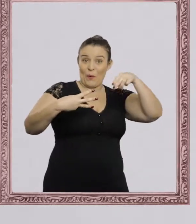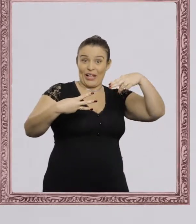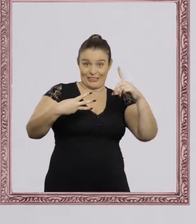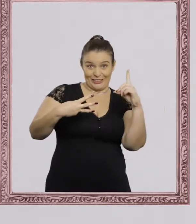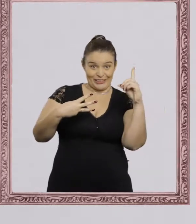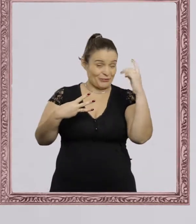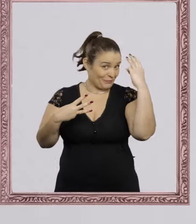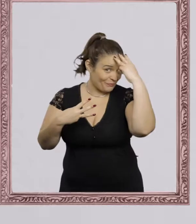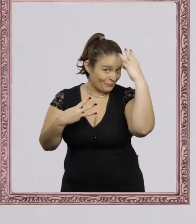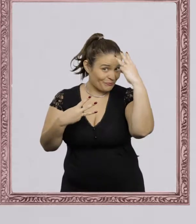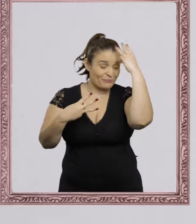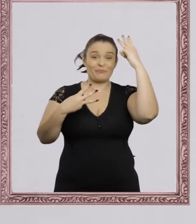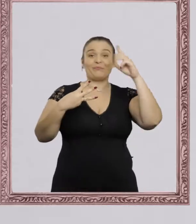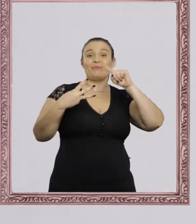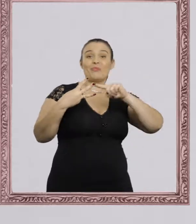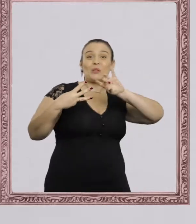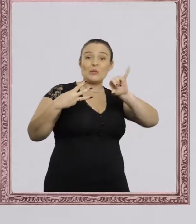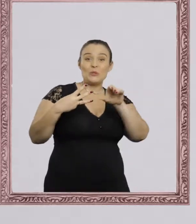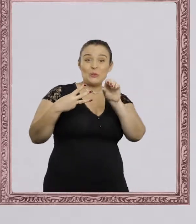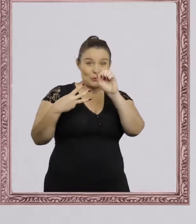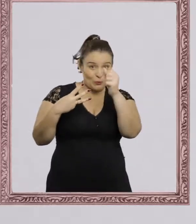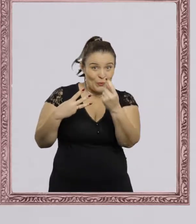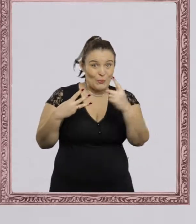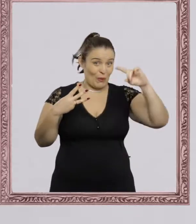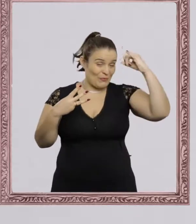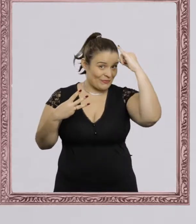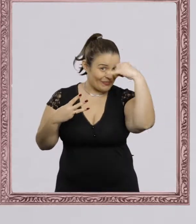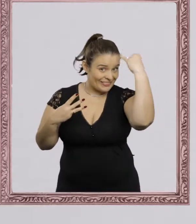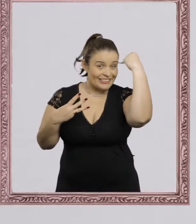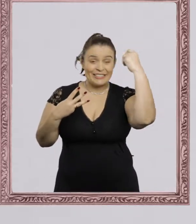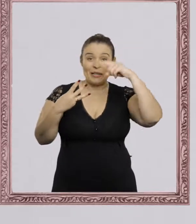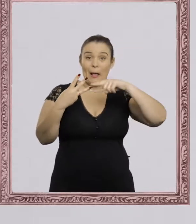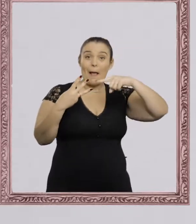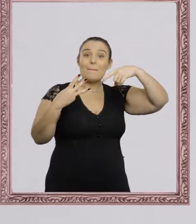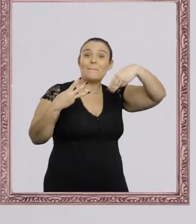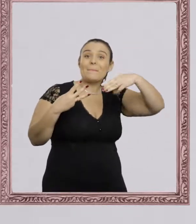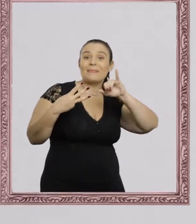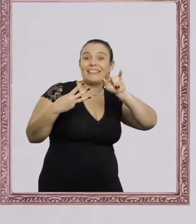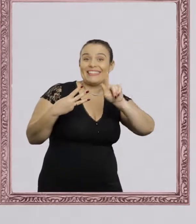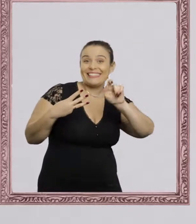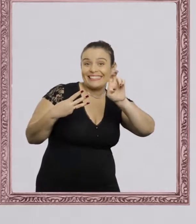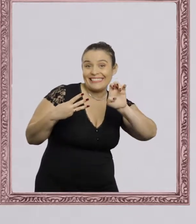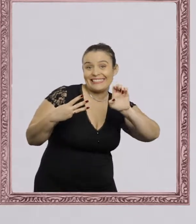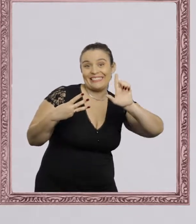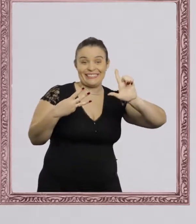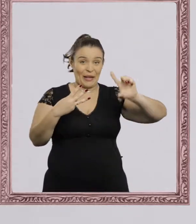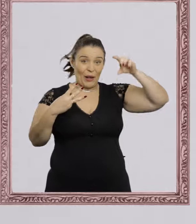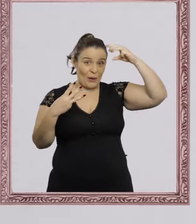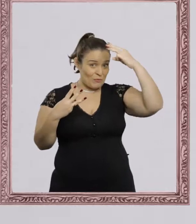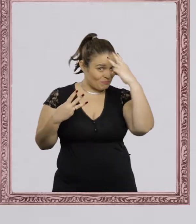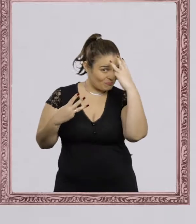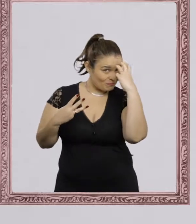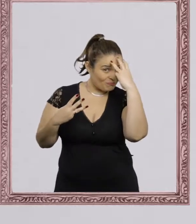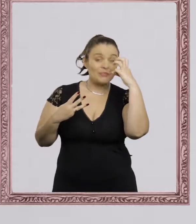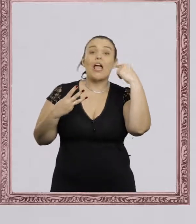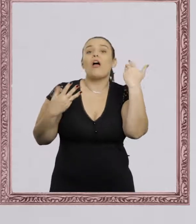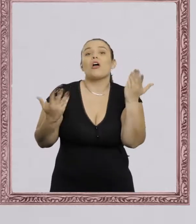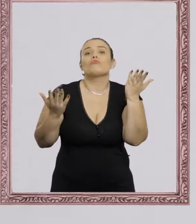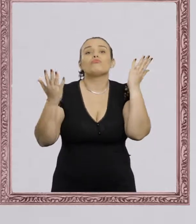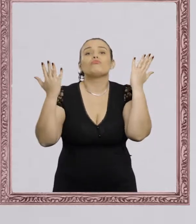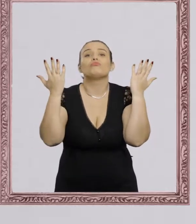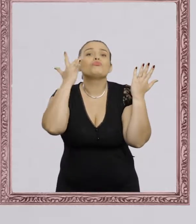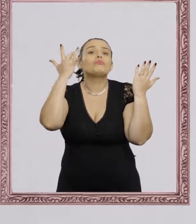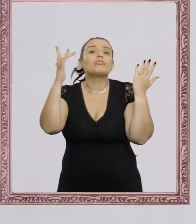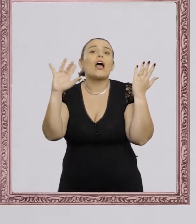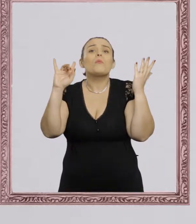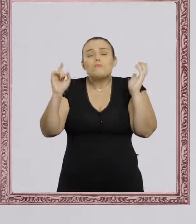Wendy, o segundo foi o João e o terceiro foi o Miguel. O Sr. Darling não sabia se iam poder ficar com Wendy quando ela